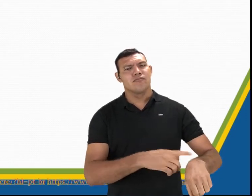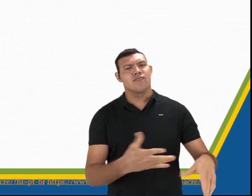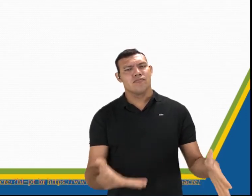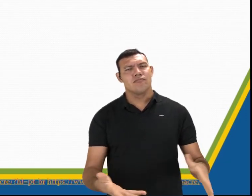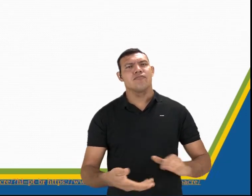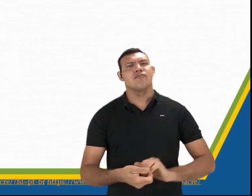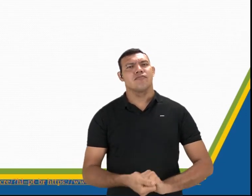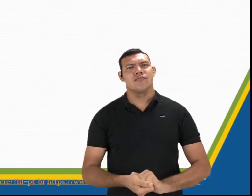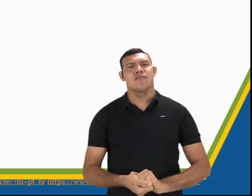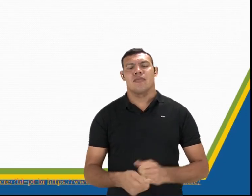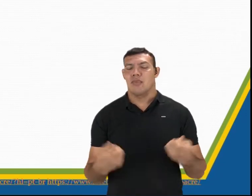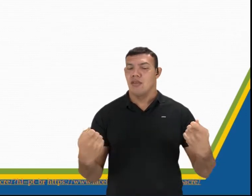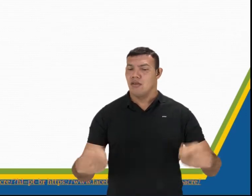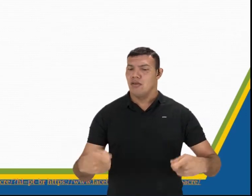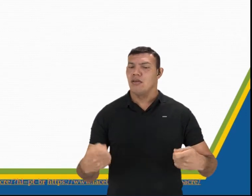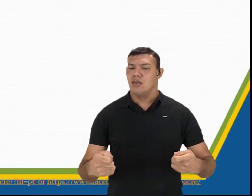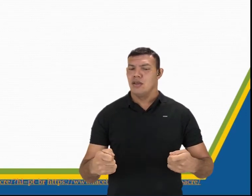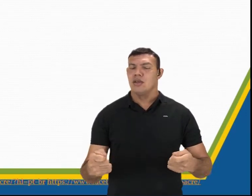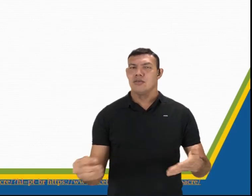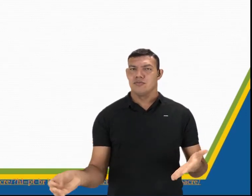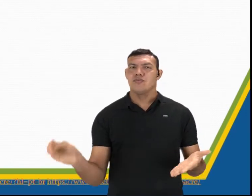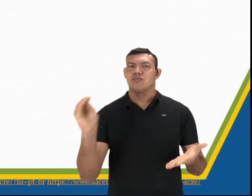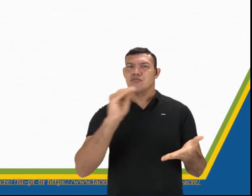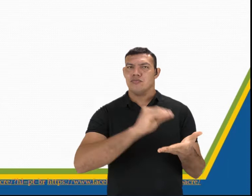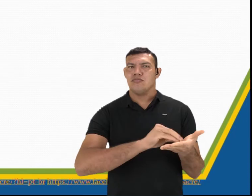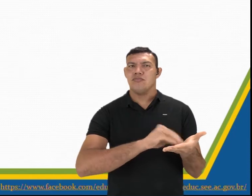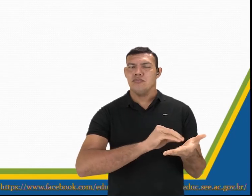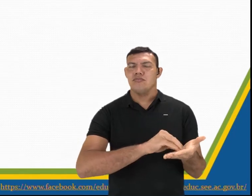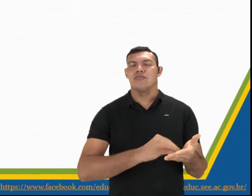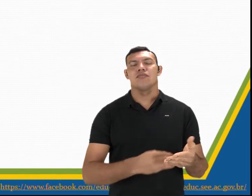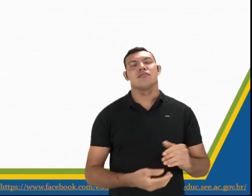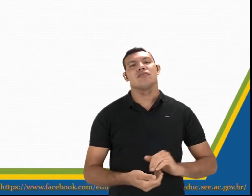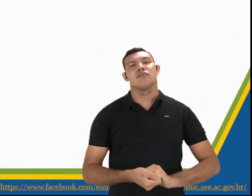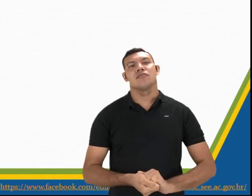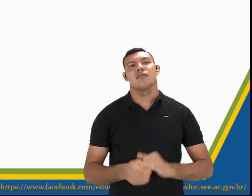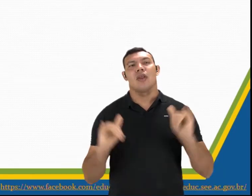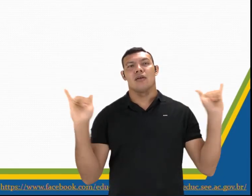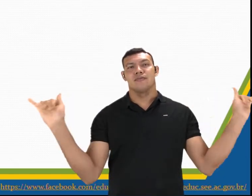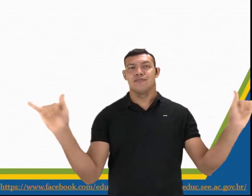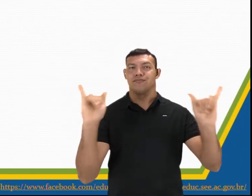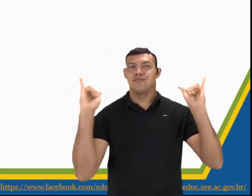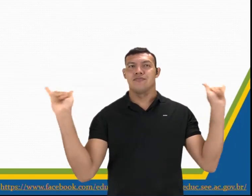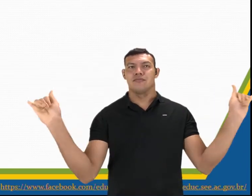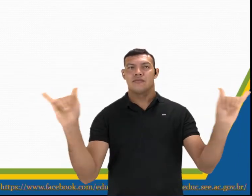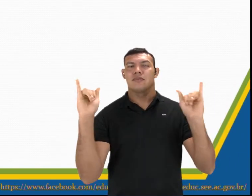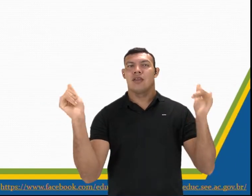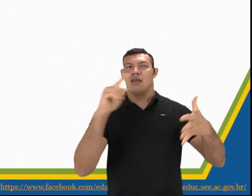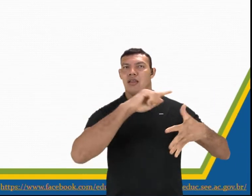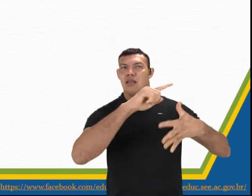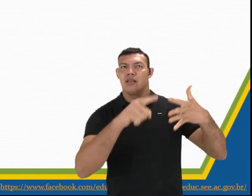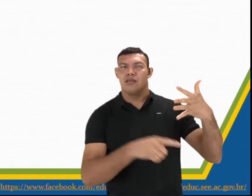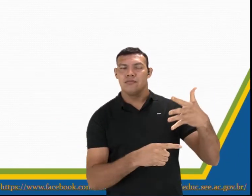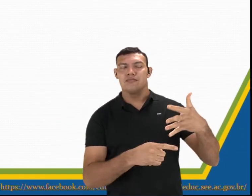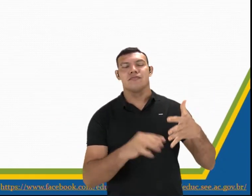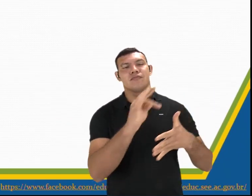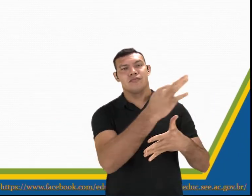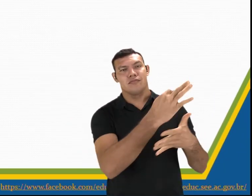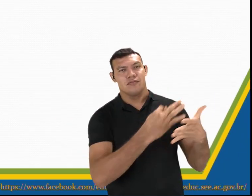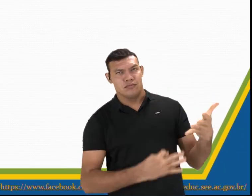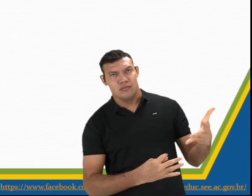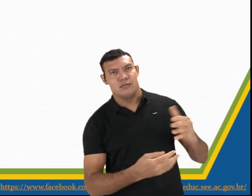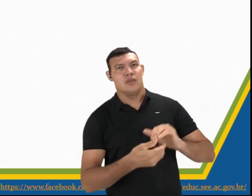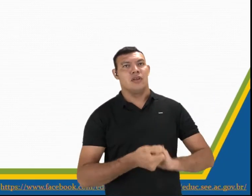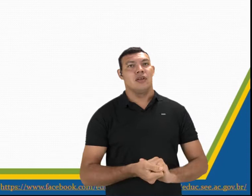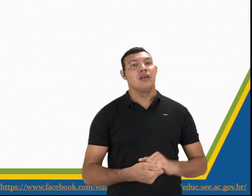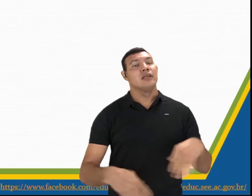também estar neste texto chamado notícia. Então, esses são os elementos do texto. Outra coisa